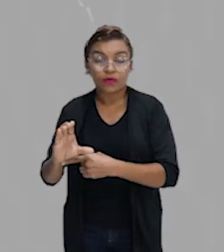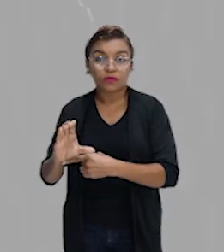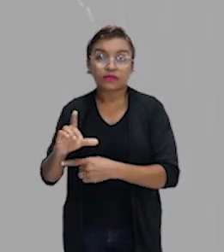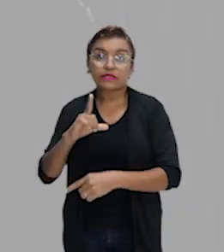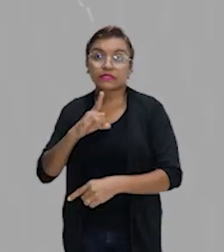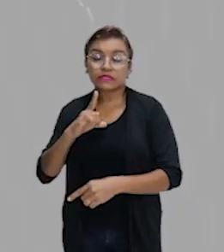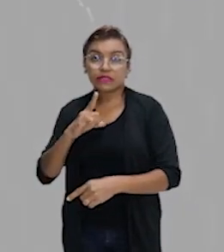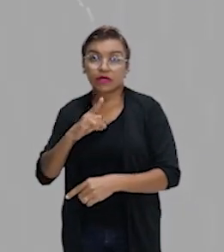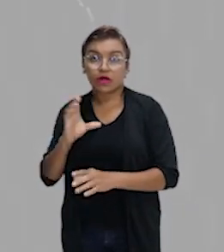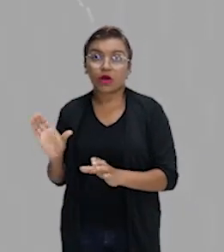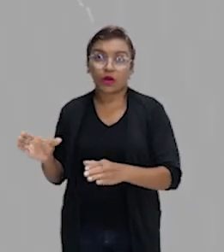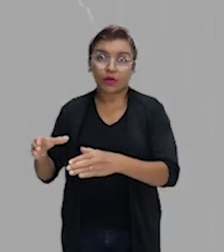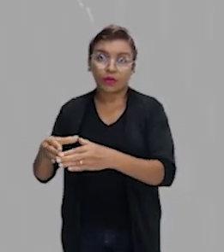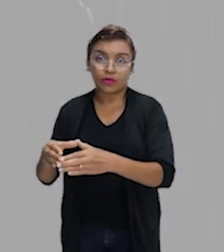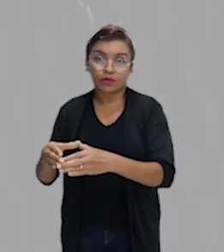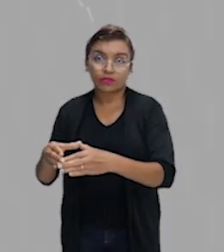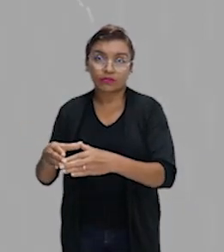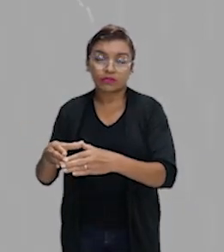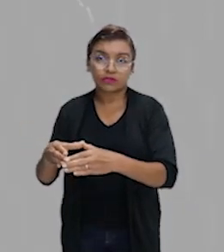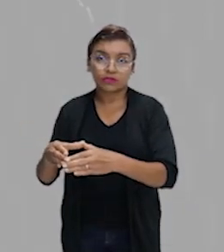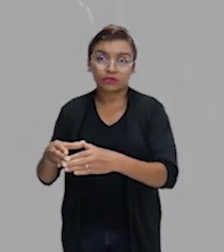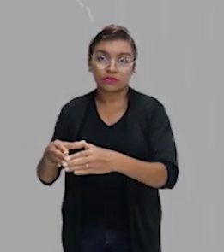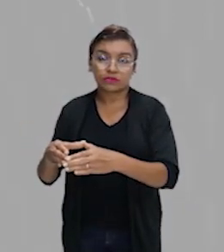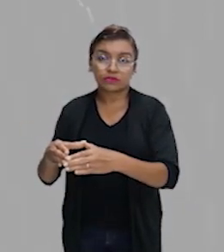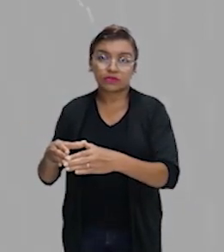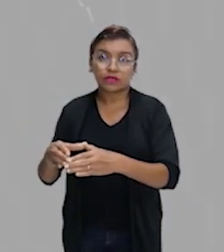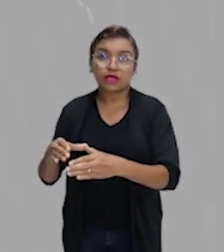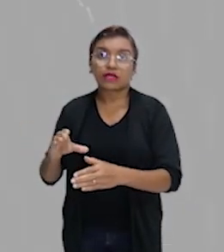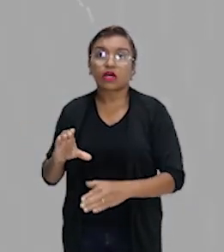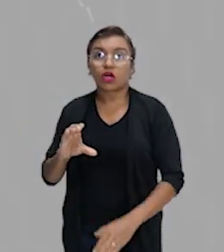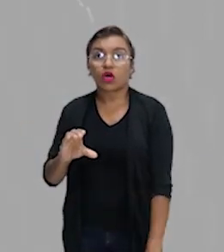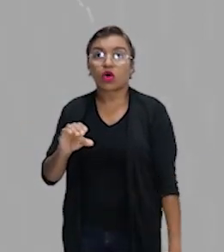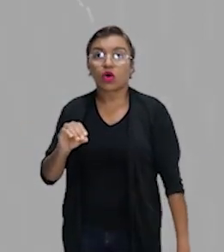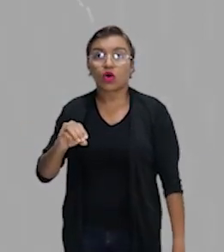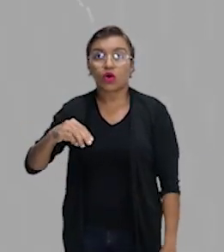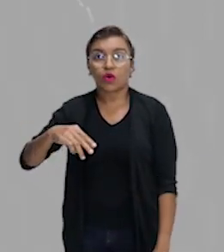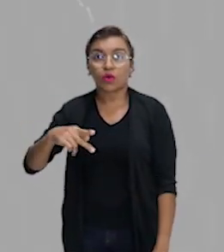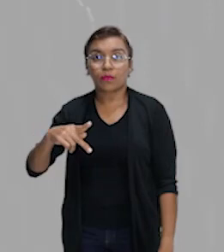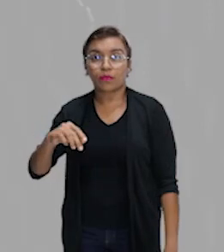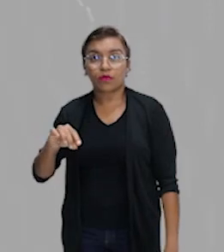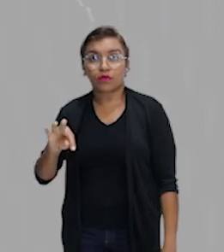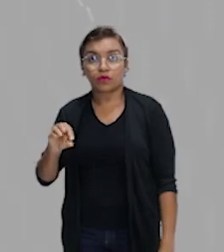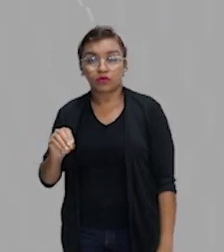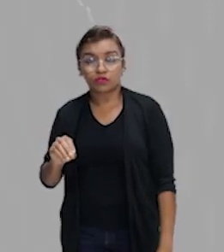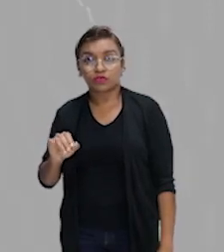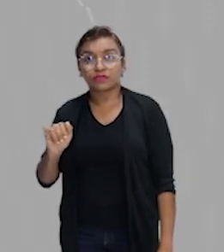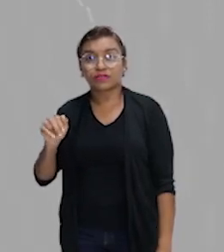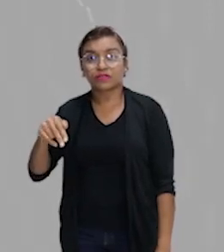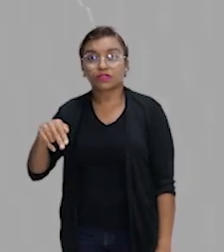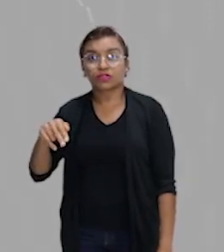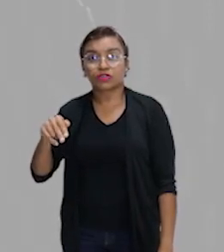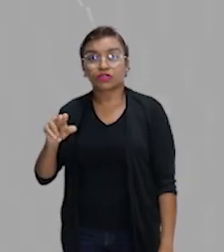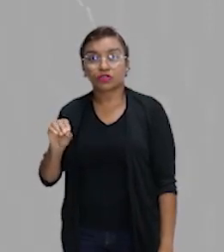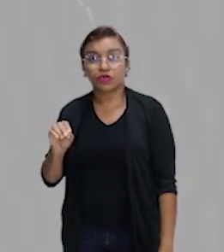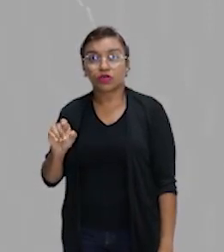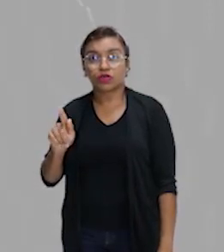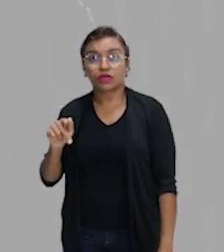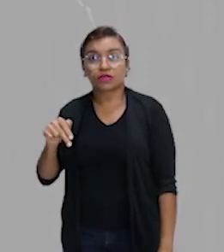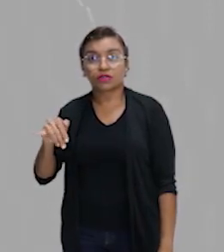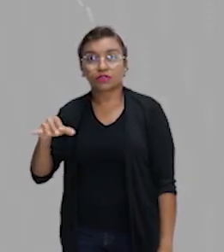agrupadas no que nós chamamos de compostos inorgânicos. E esses compostos